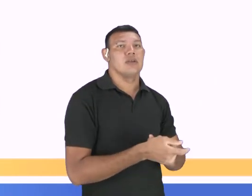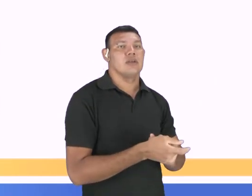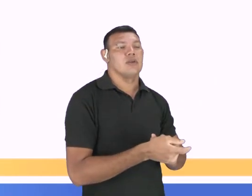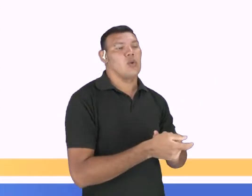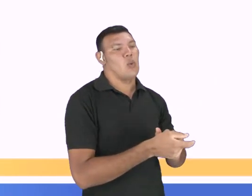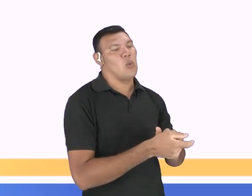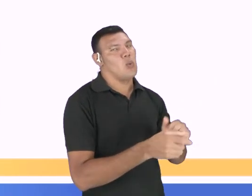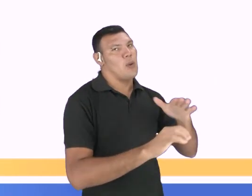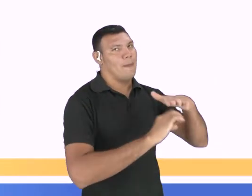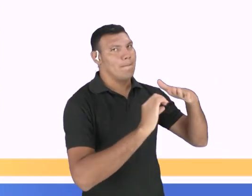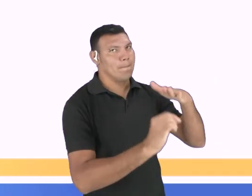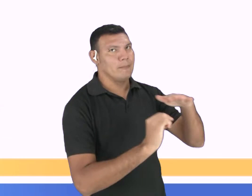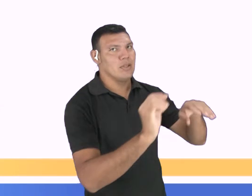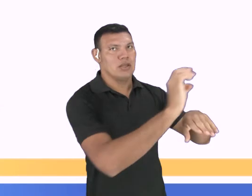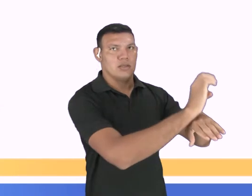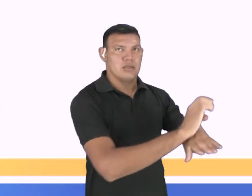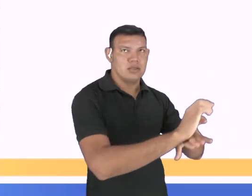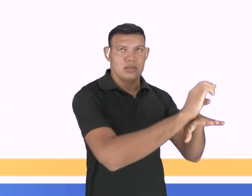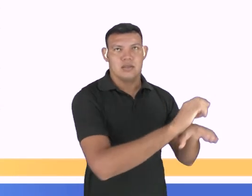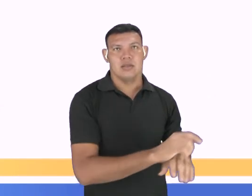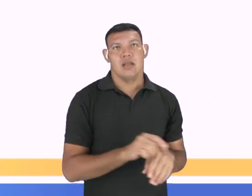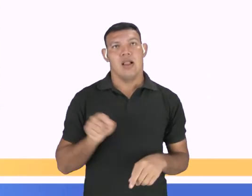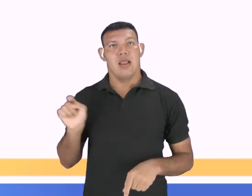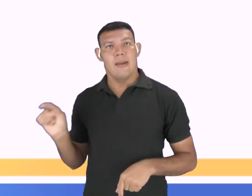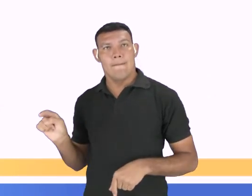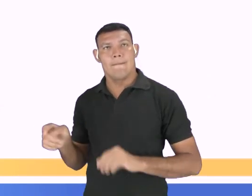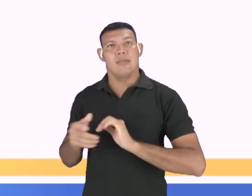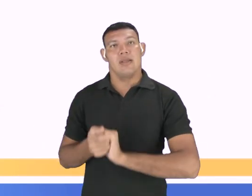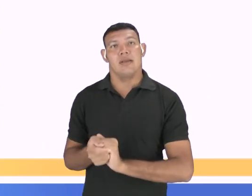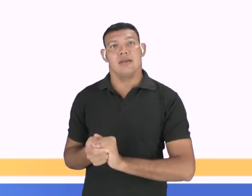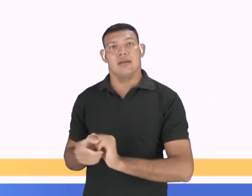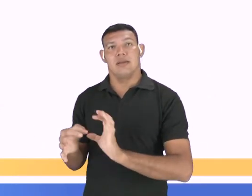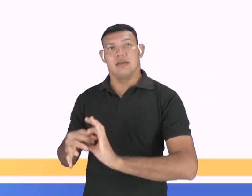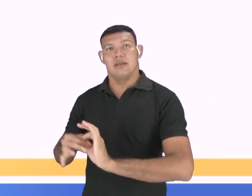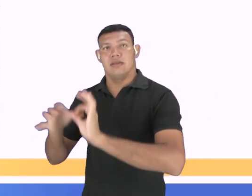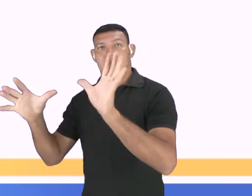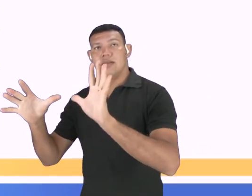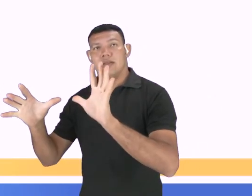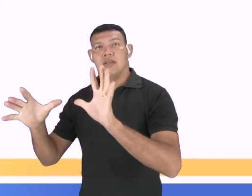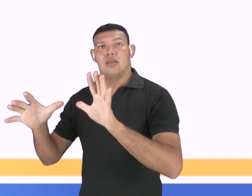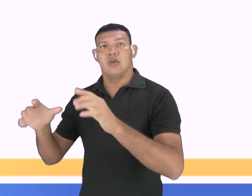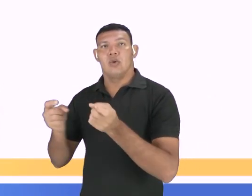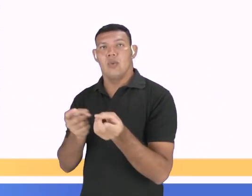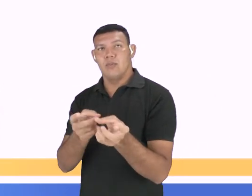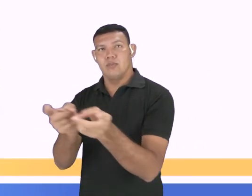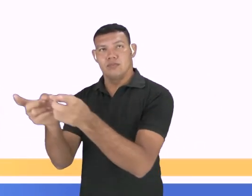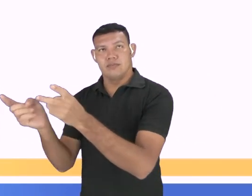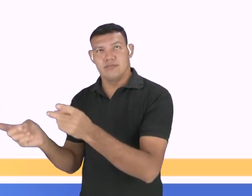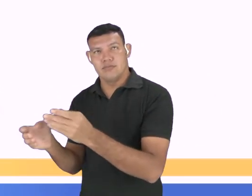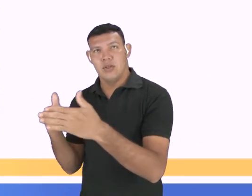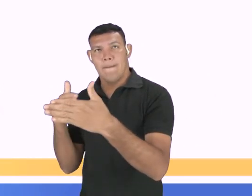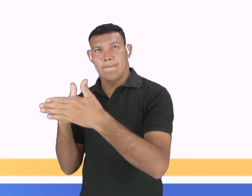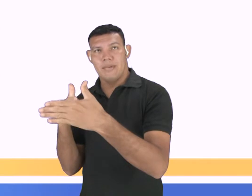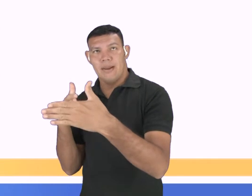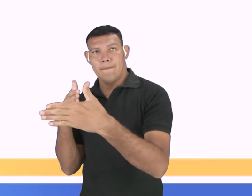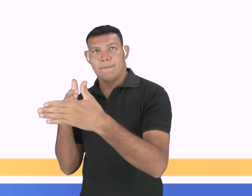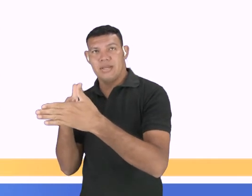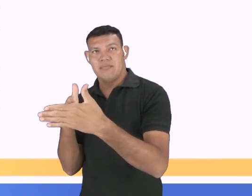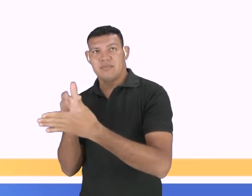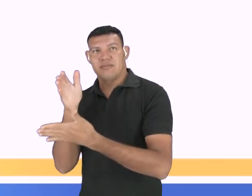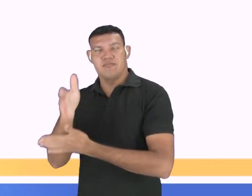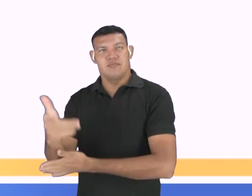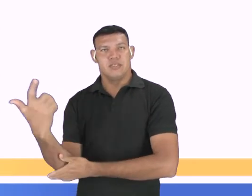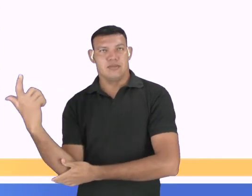né? No socialismo. Né? No capitalismo, menor regulamentação da economia. Não é maior, não é menor,